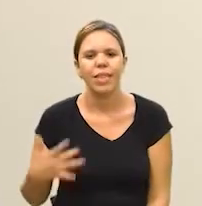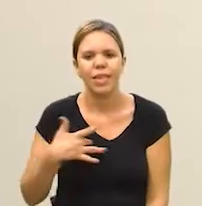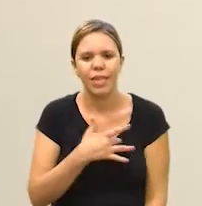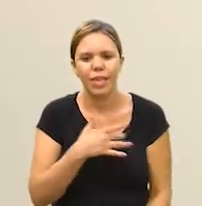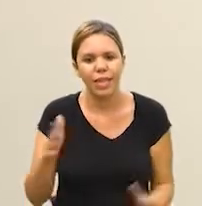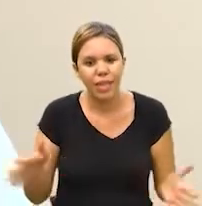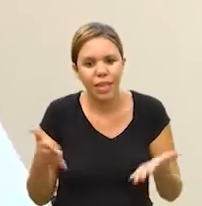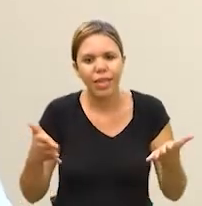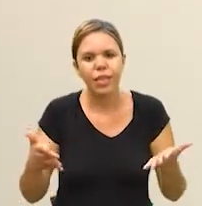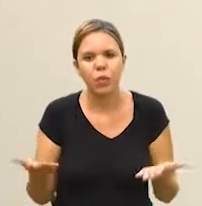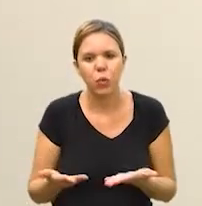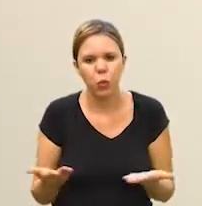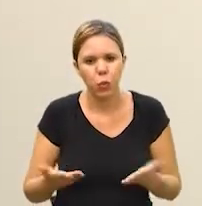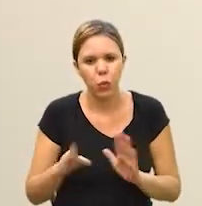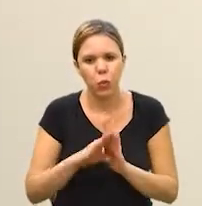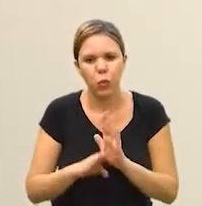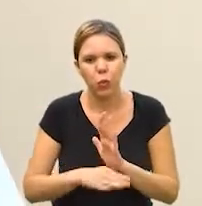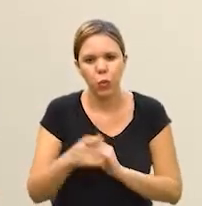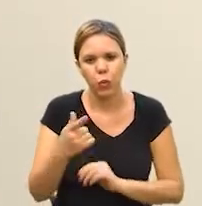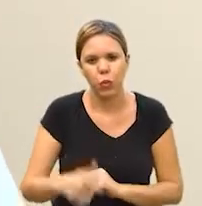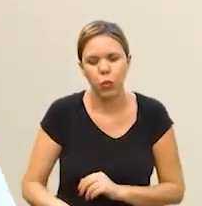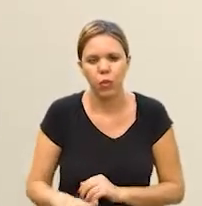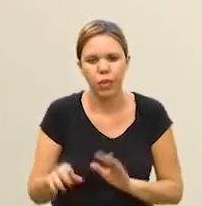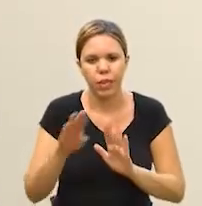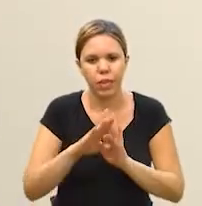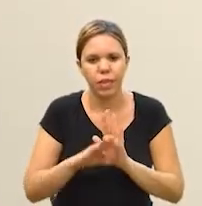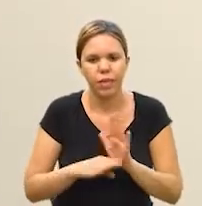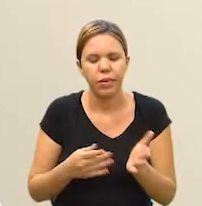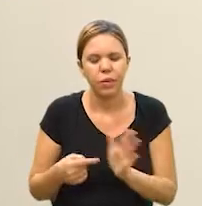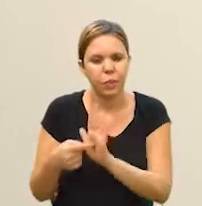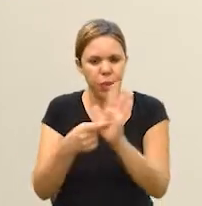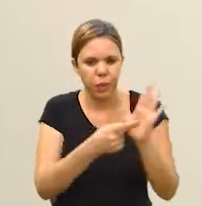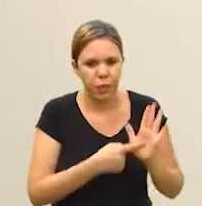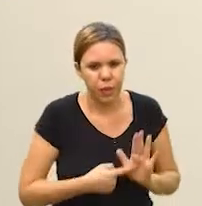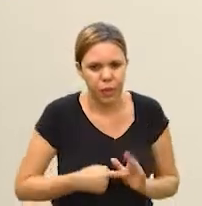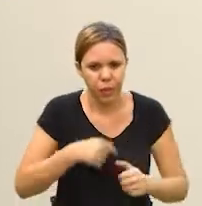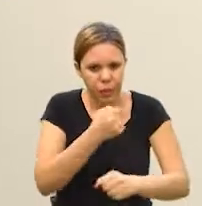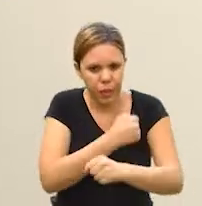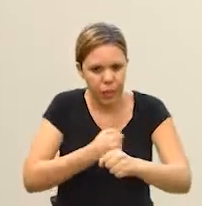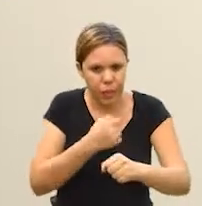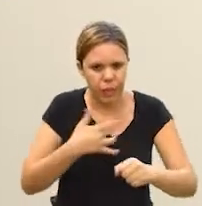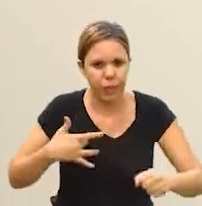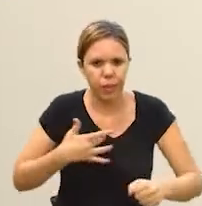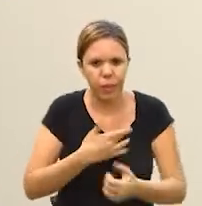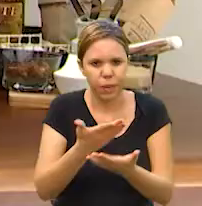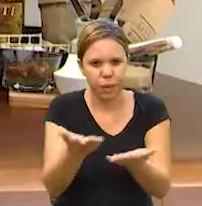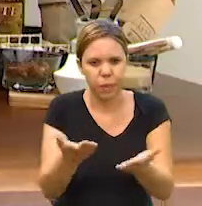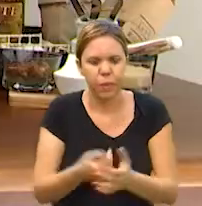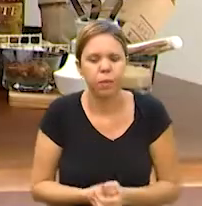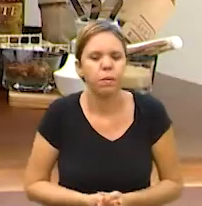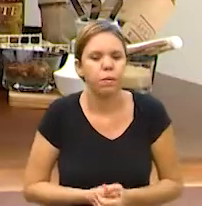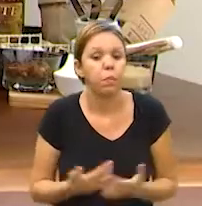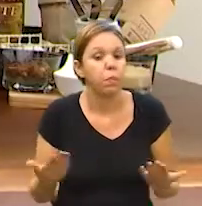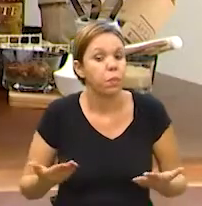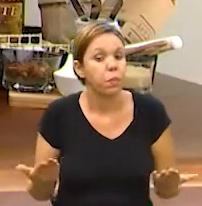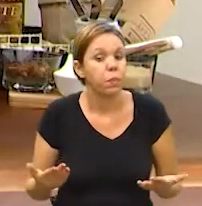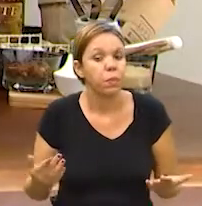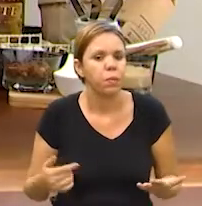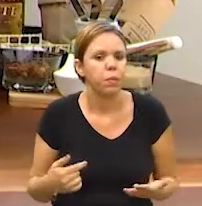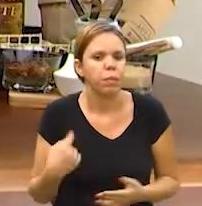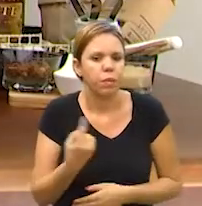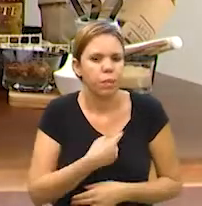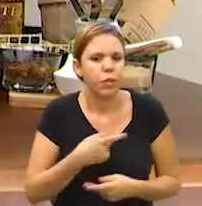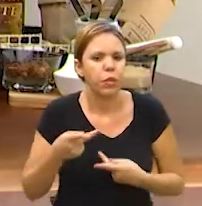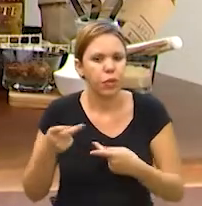Saúde na Colher no ar, mais uma edição de um programa que vai trazer uma receita saudável para você. E hoje a